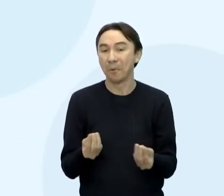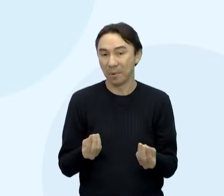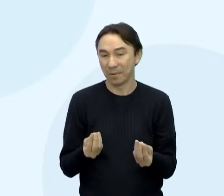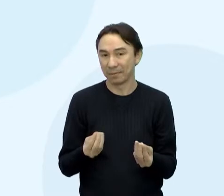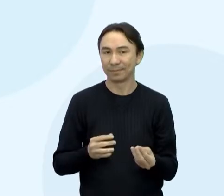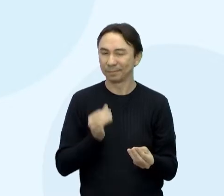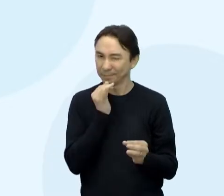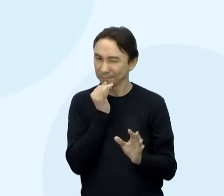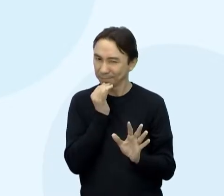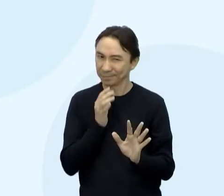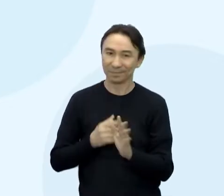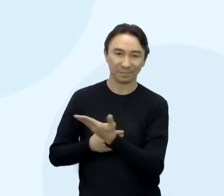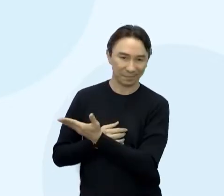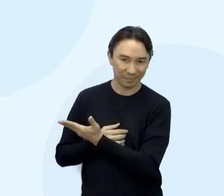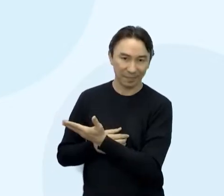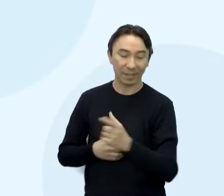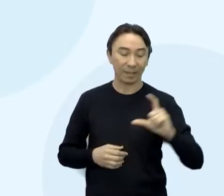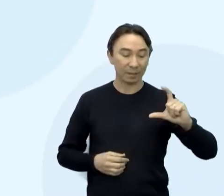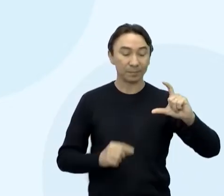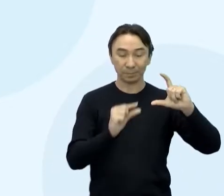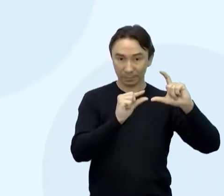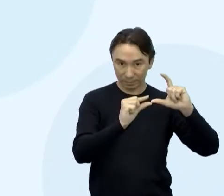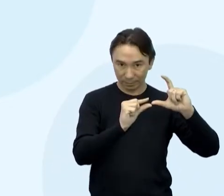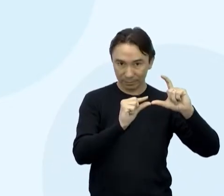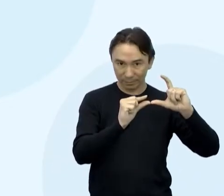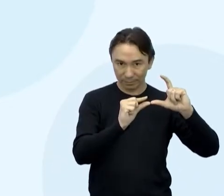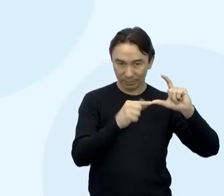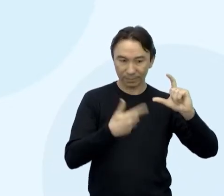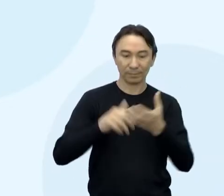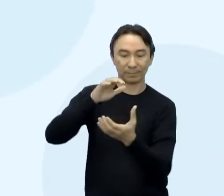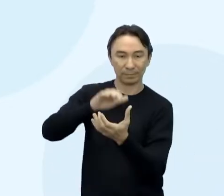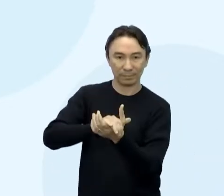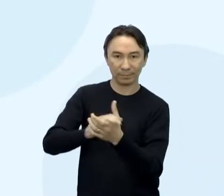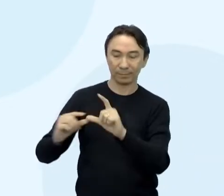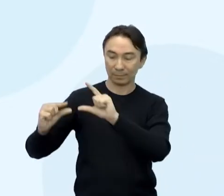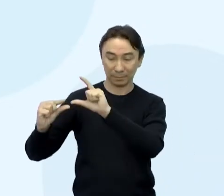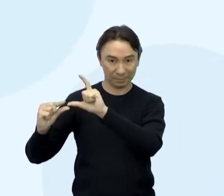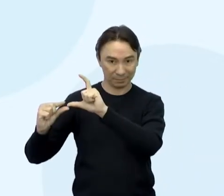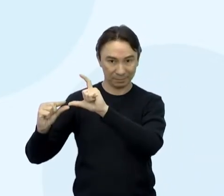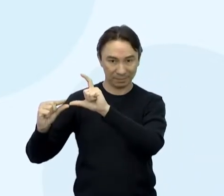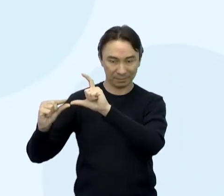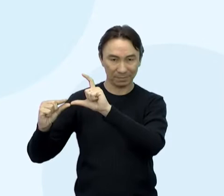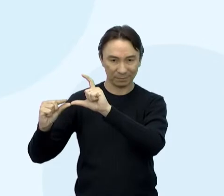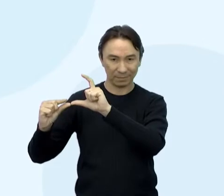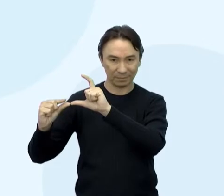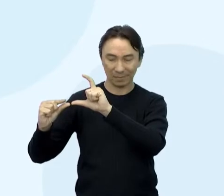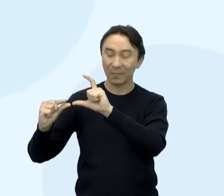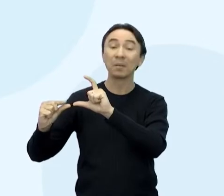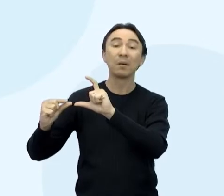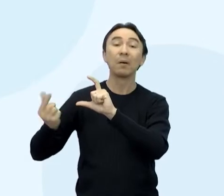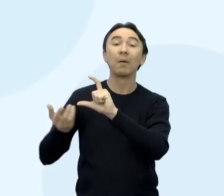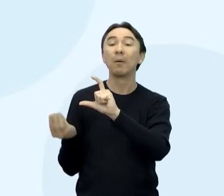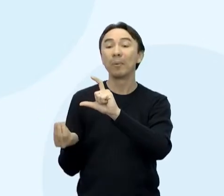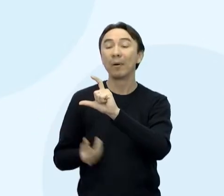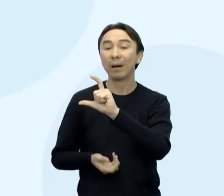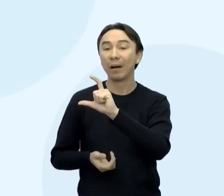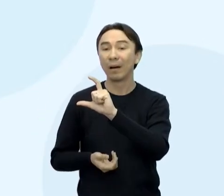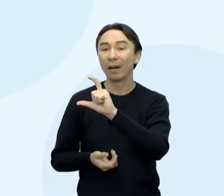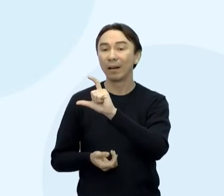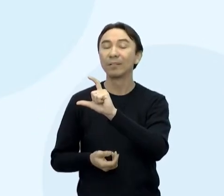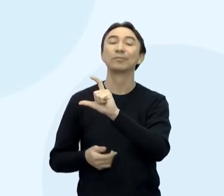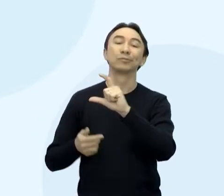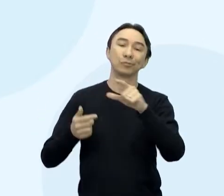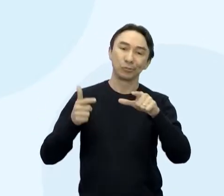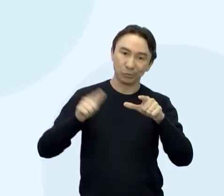azão azinho que vai se cruzar com outro indivíduo azão azinho. Como que eu faço isso? De